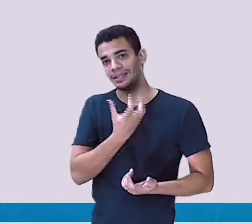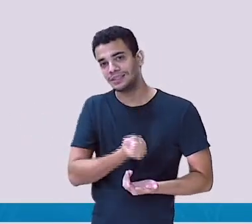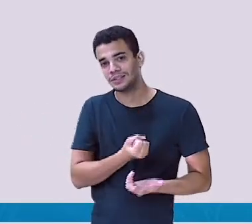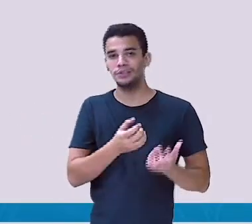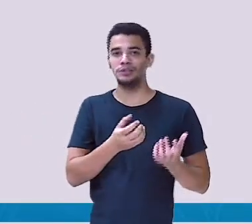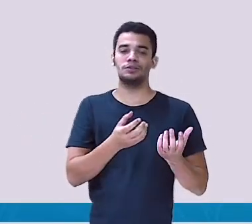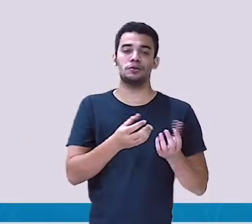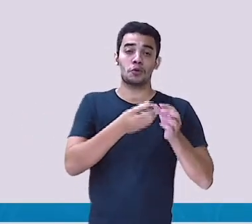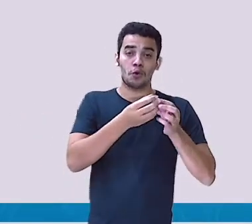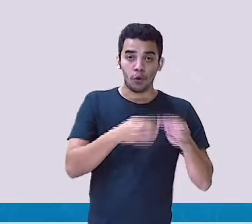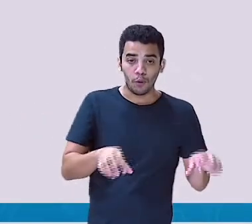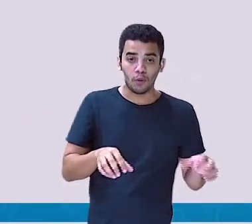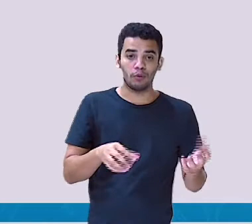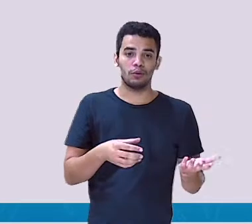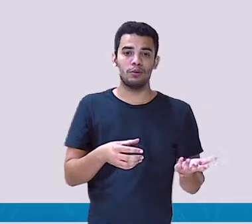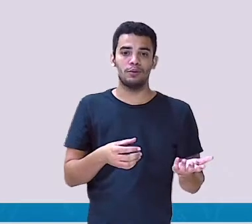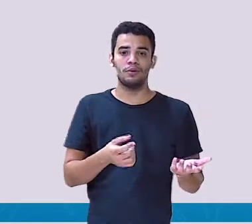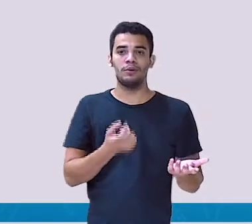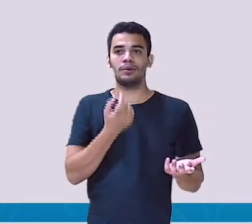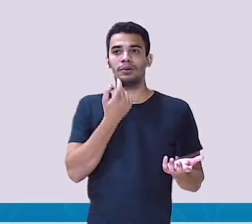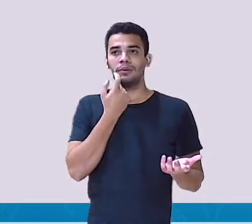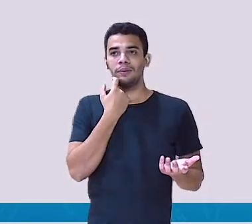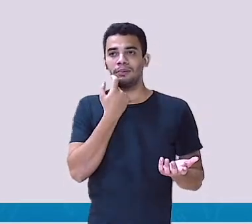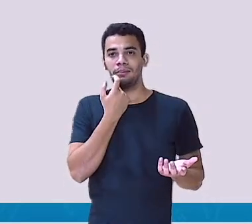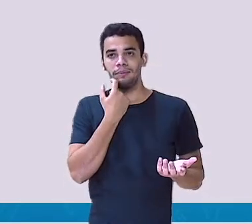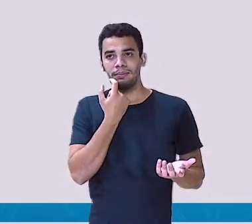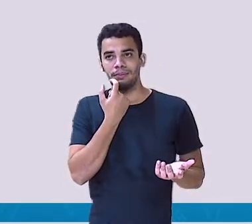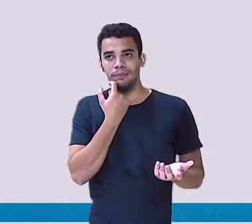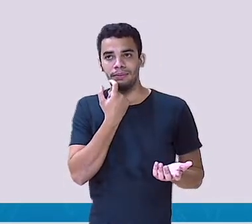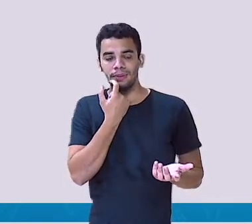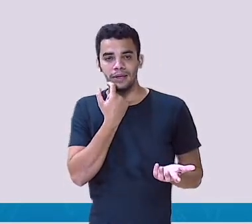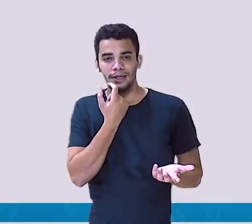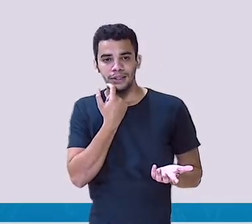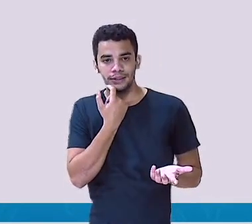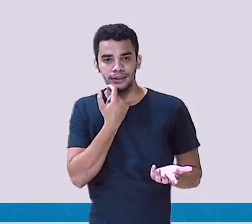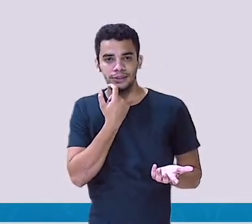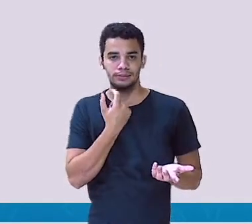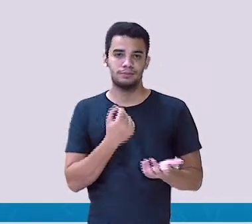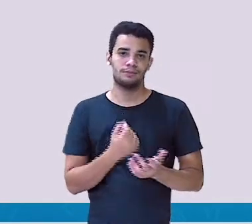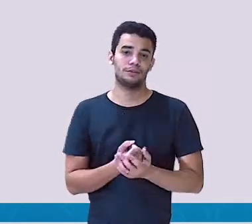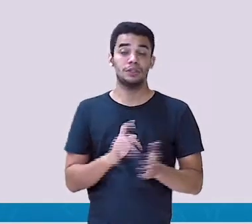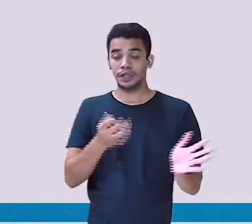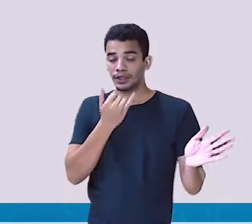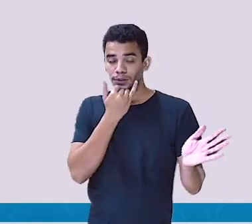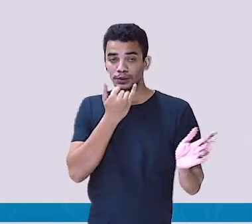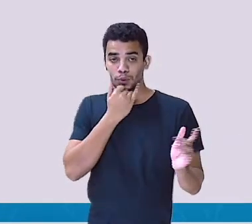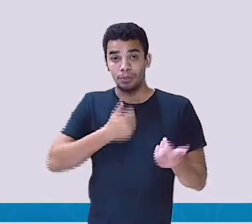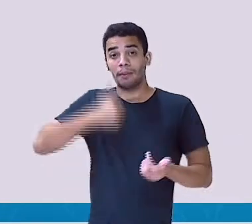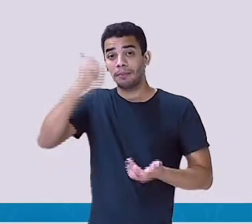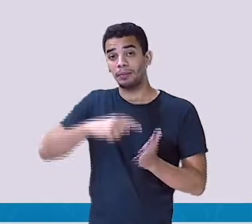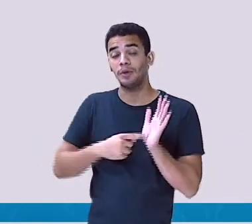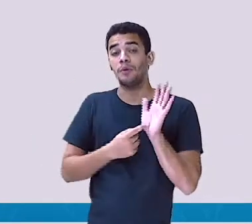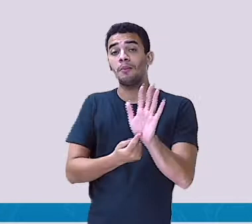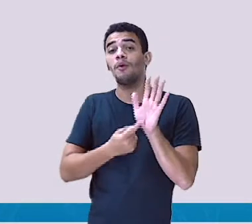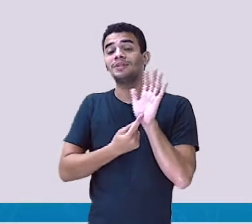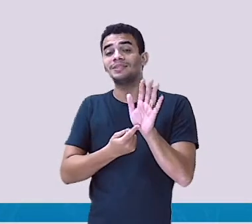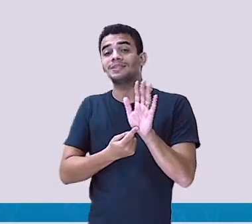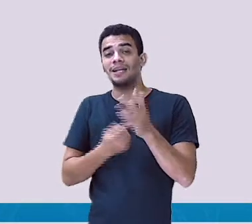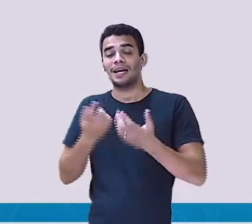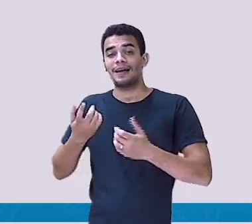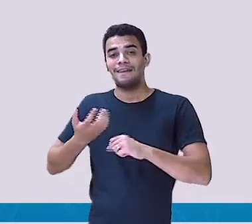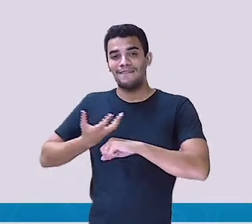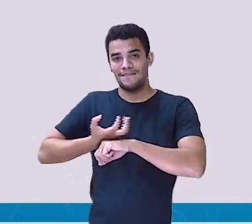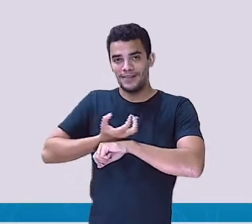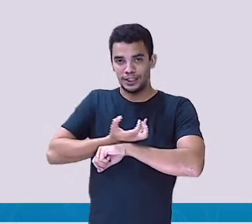origem animal, a gente tem primeiro os vegetais, perdão. Eles fornecem alimentos e são